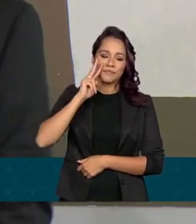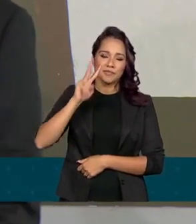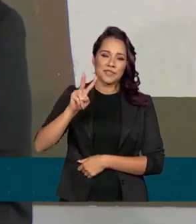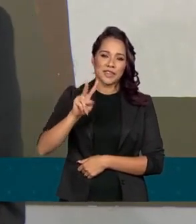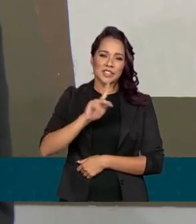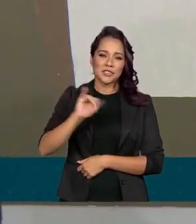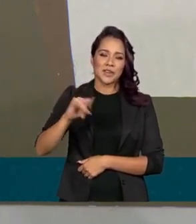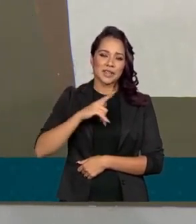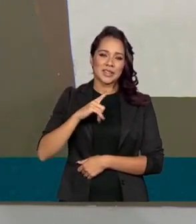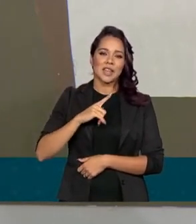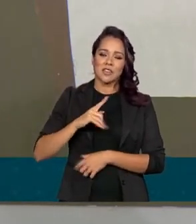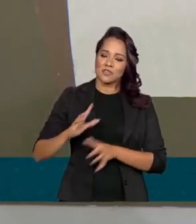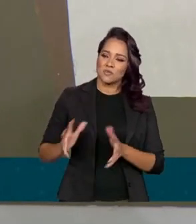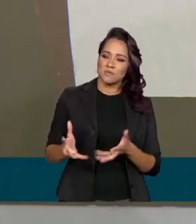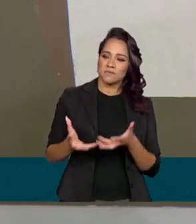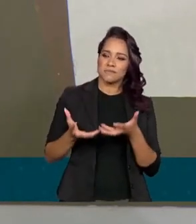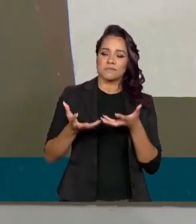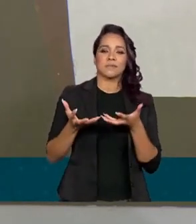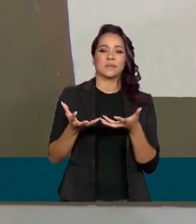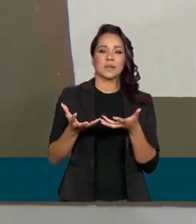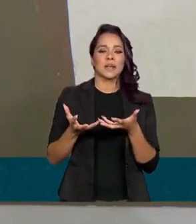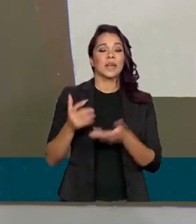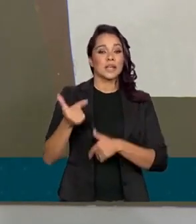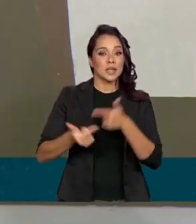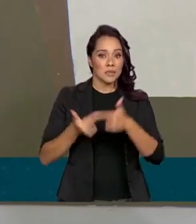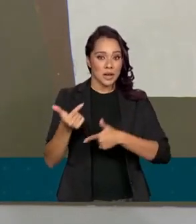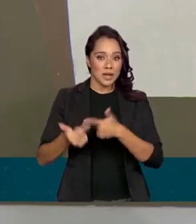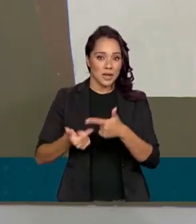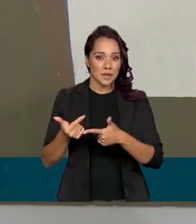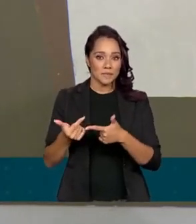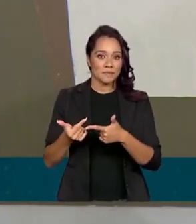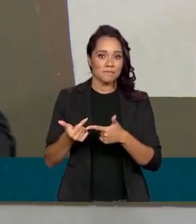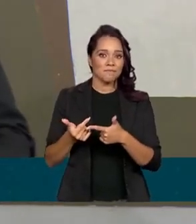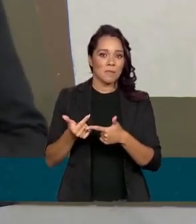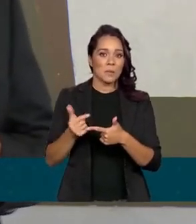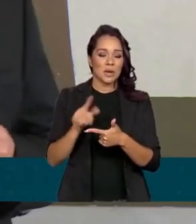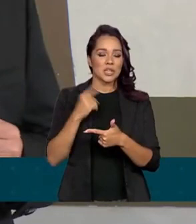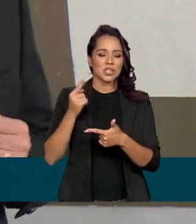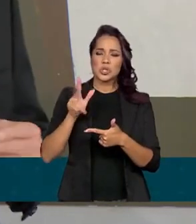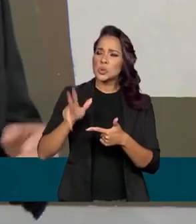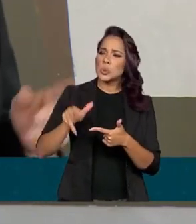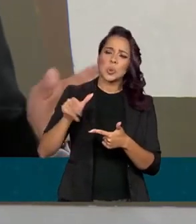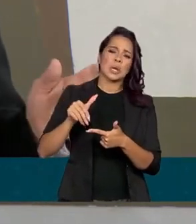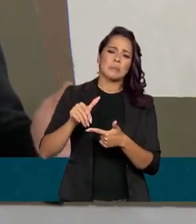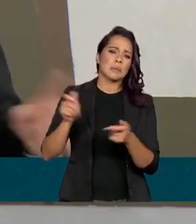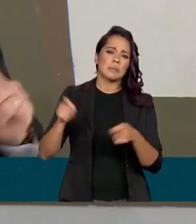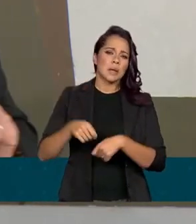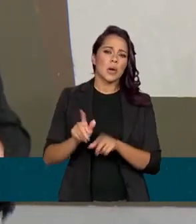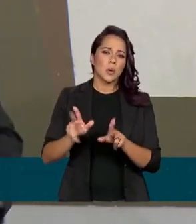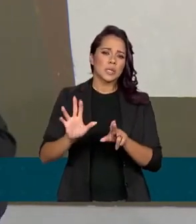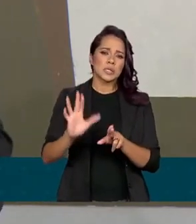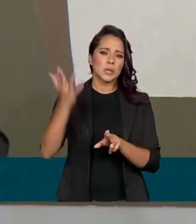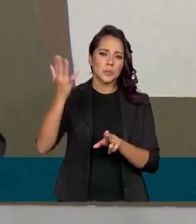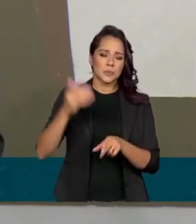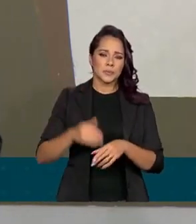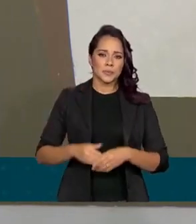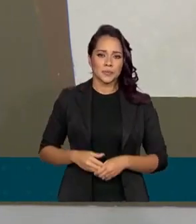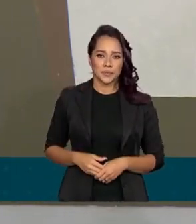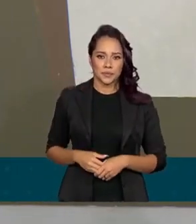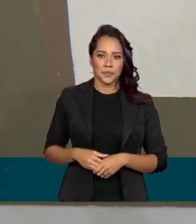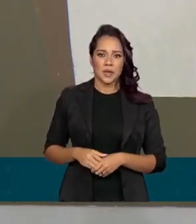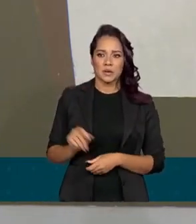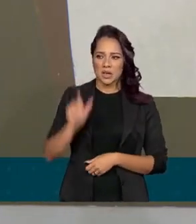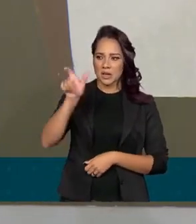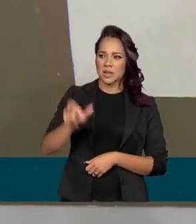de recuperá-las e trabalhar para que a gente nunca mais permita que aconteça o que aconteceu